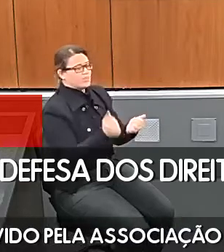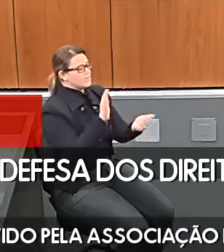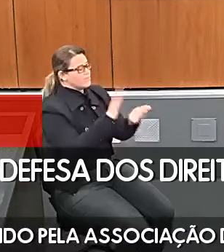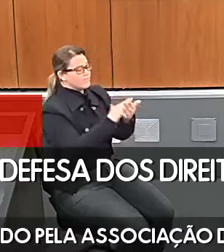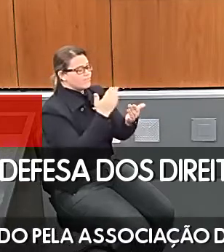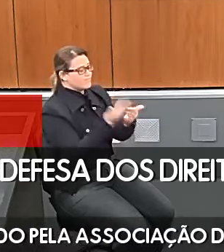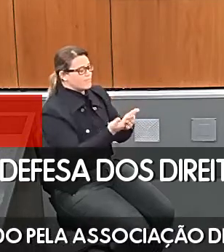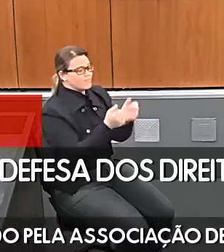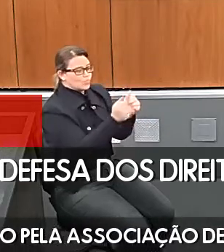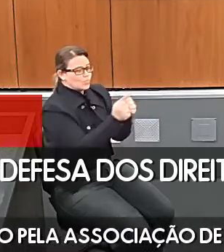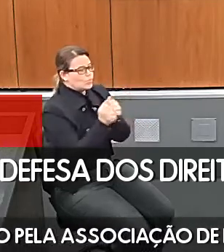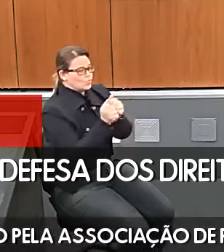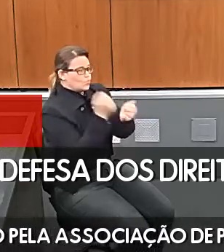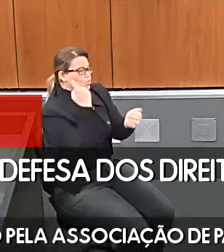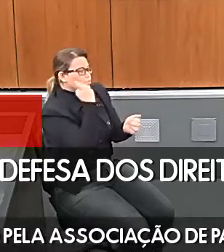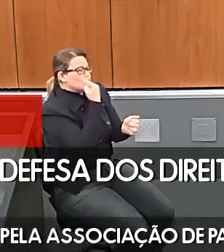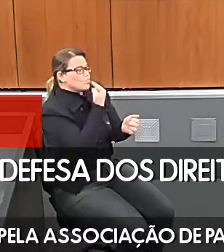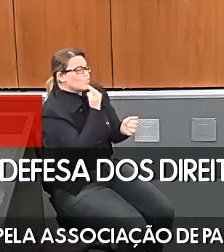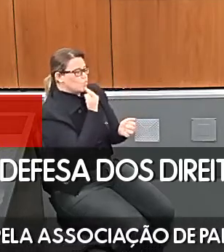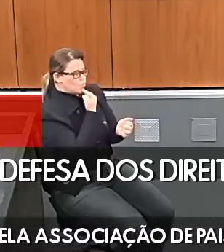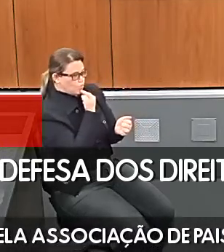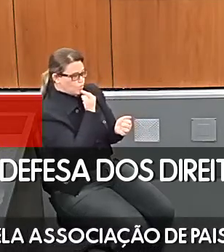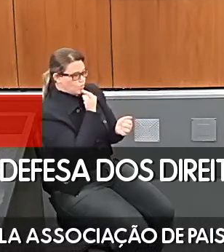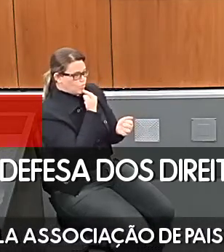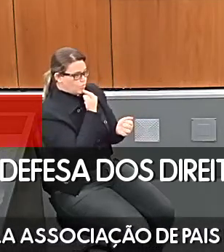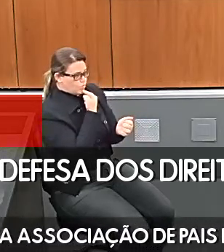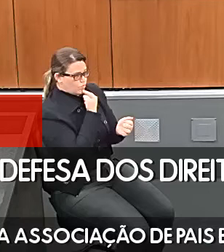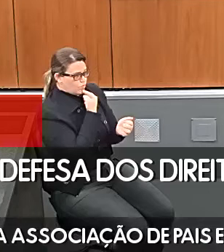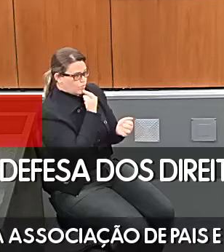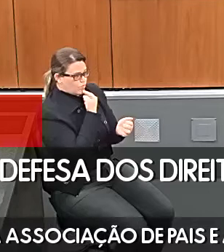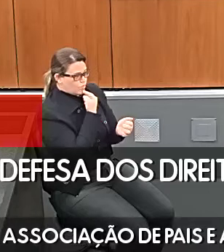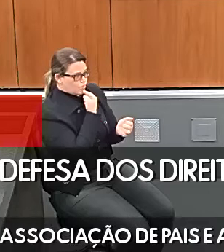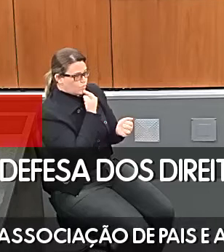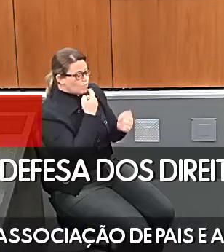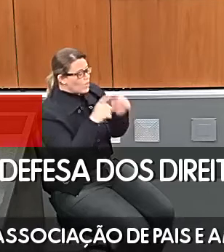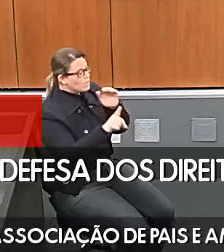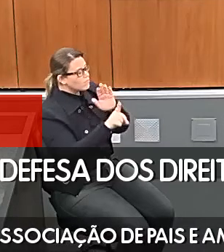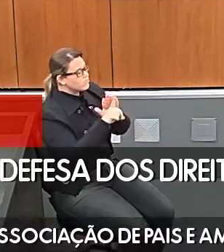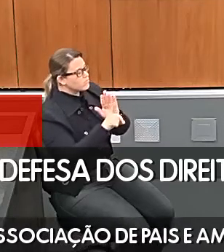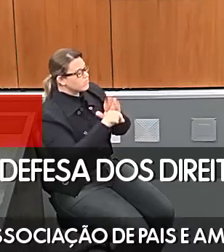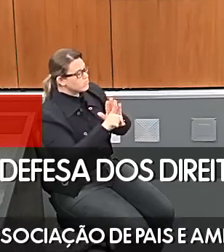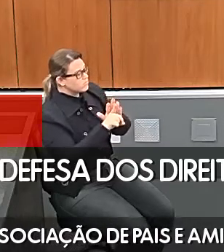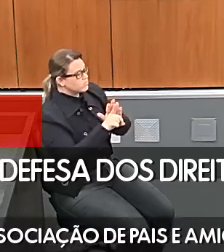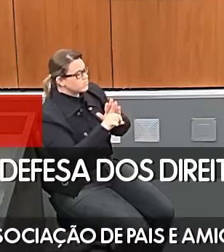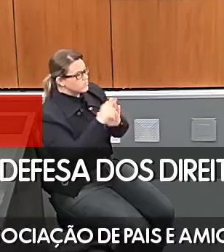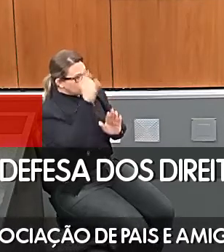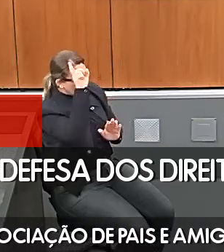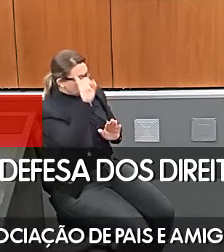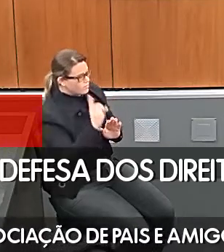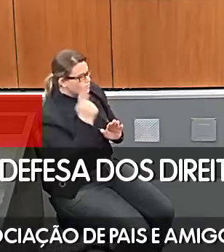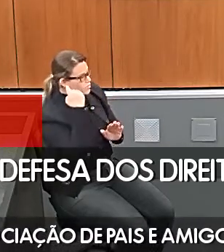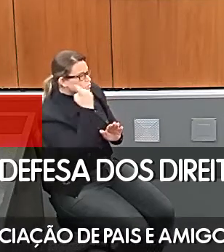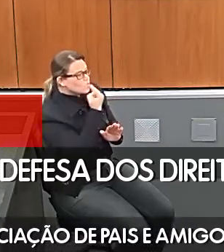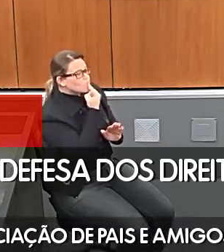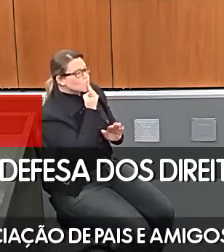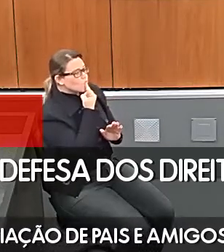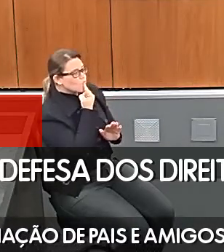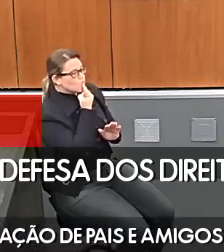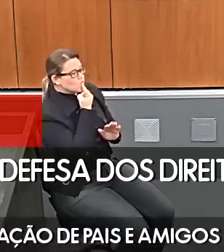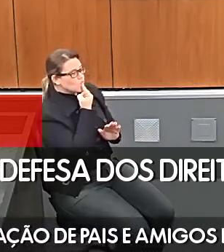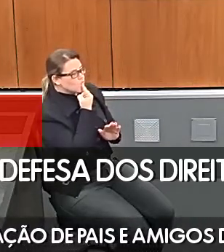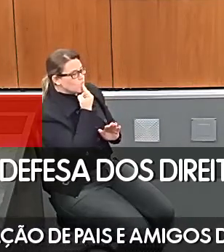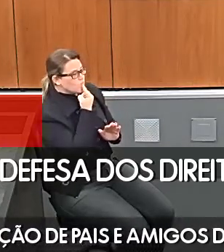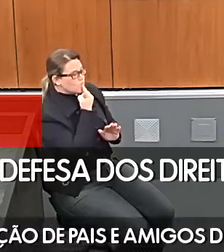legislação. E a gente já tentou, e é direito do surdo, porque é lei. É lei federal. Itabira